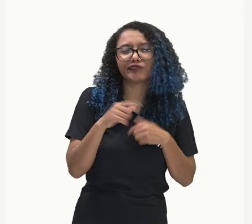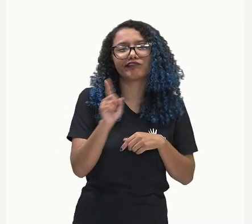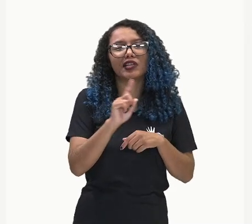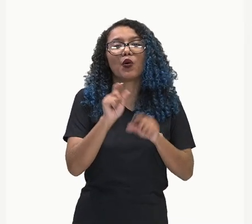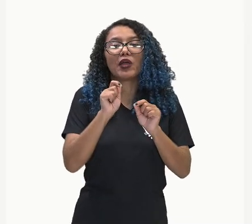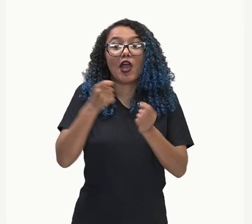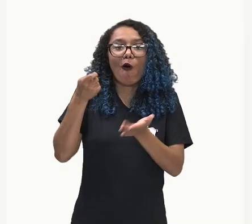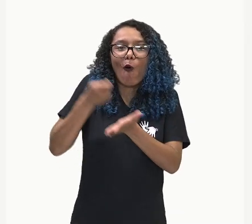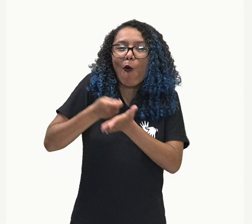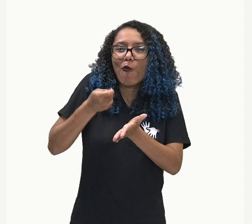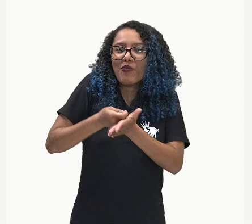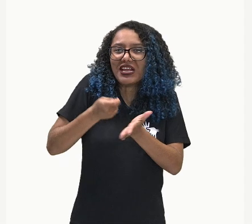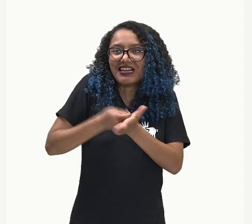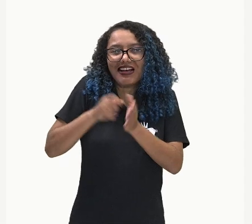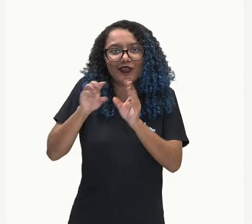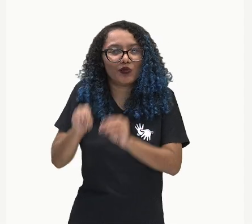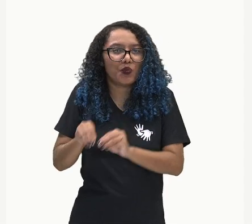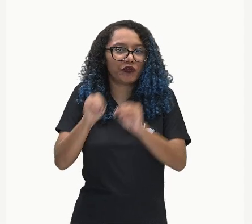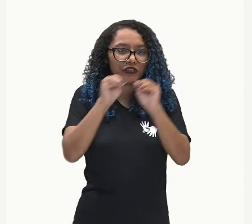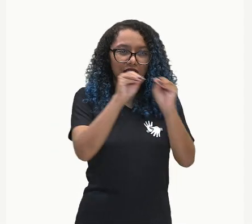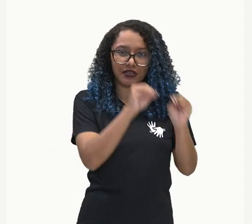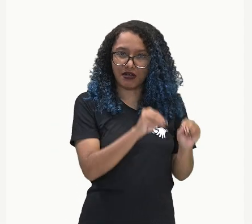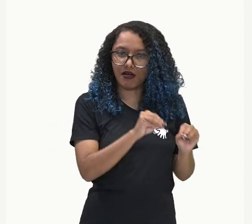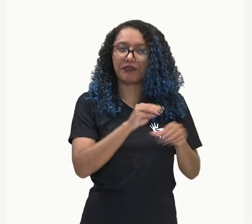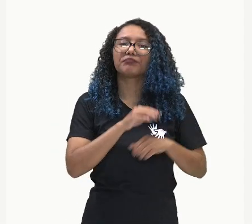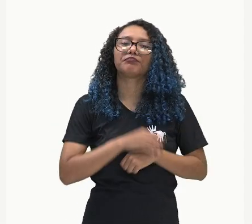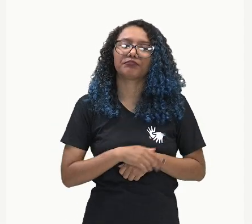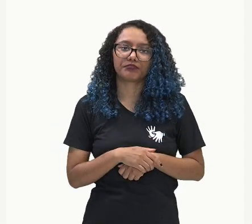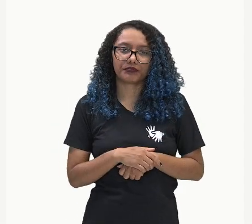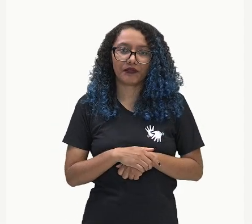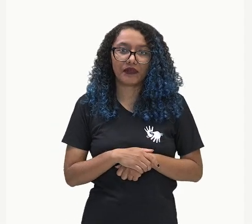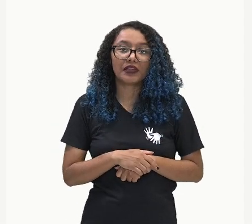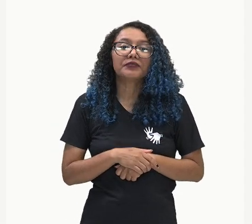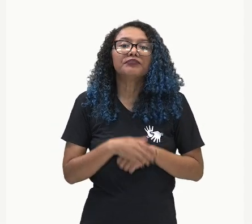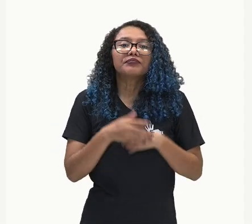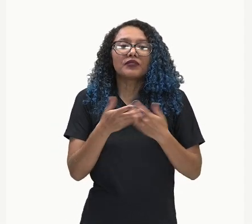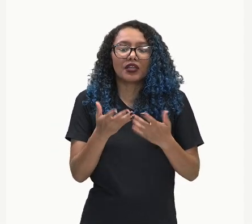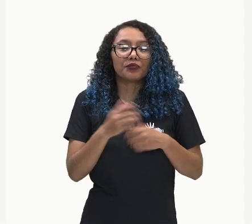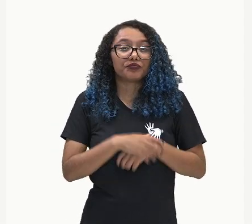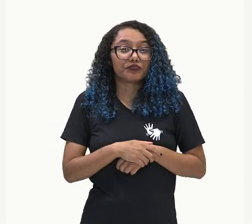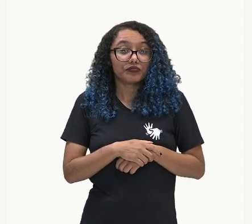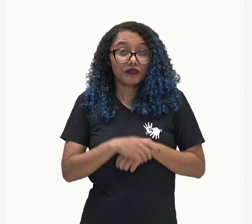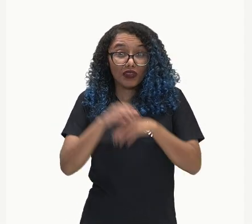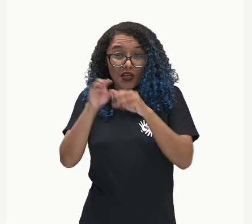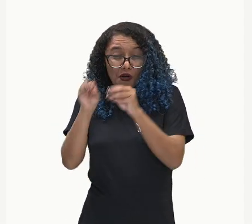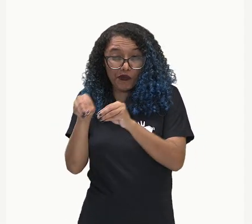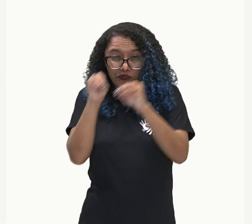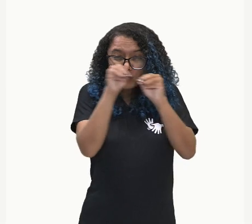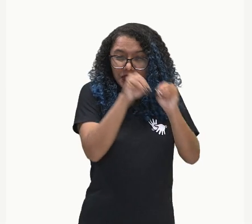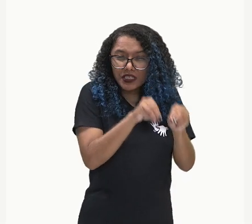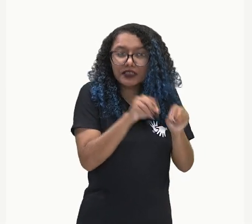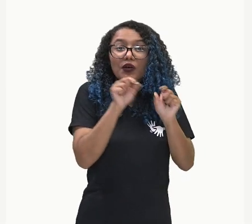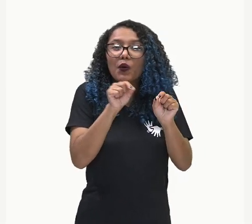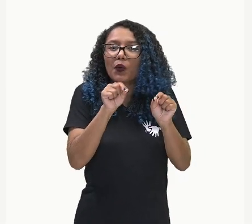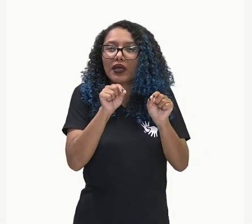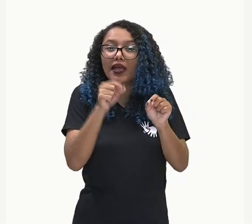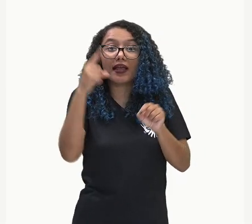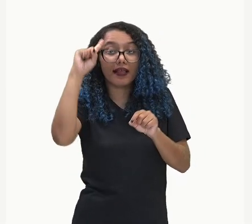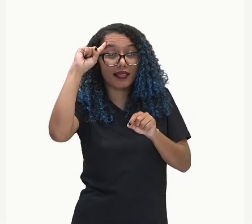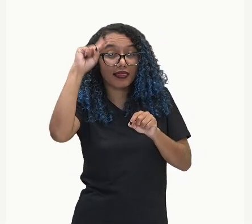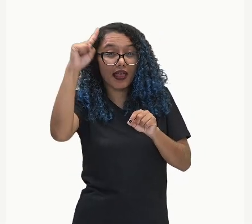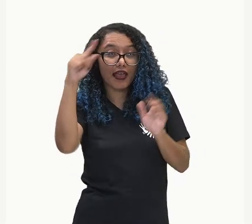galera. O refúgio no Brasil foi uma manobra do príncipe regente Dom João para garantir que Portugal